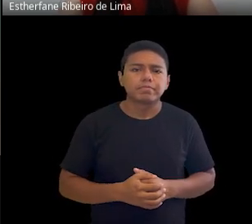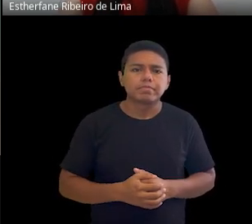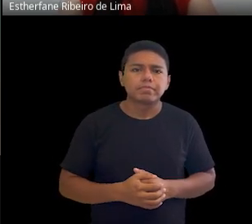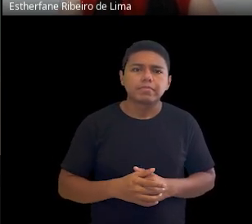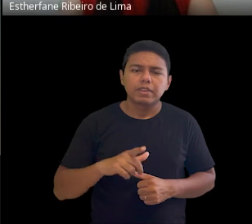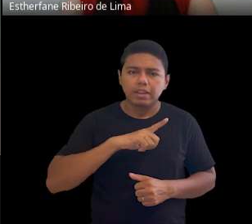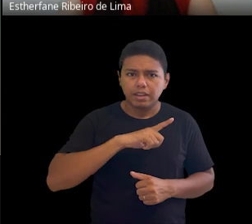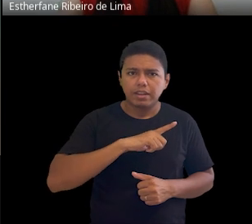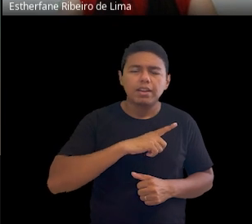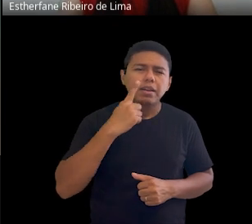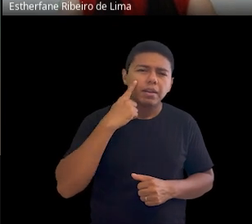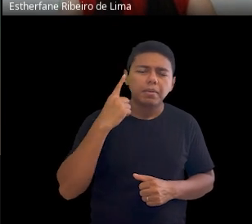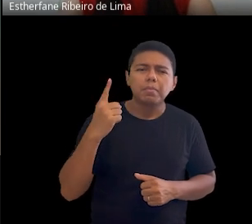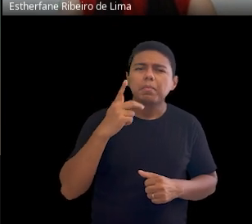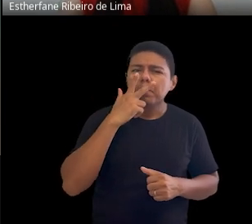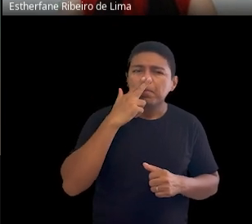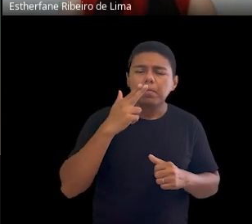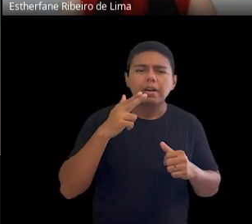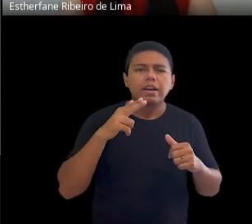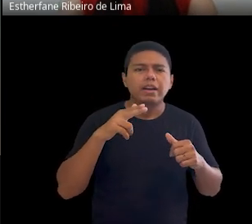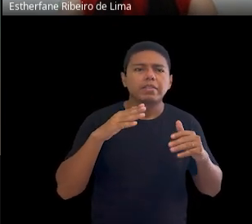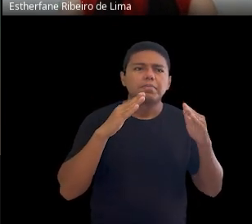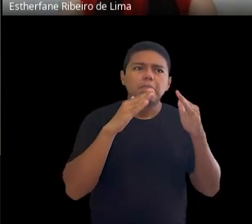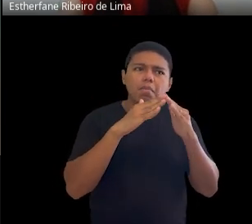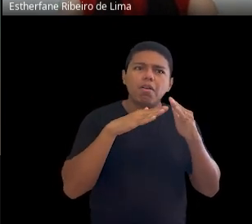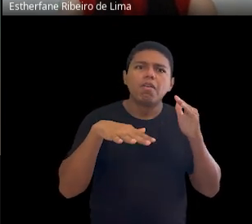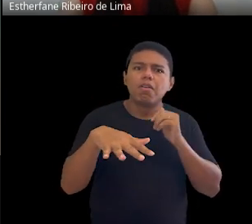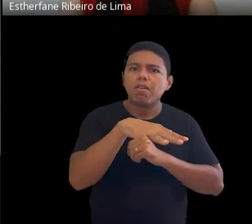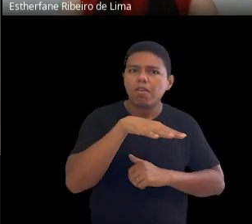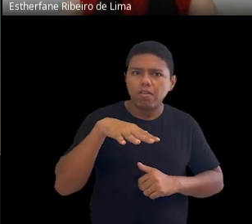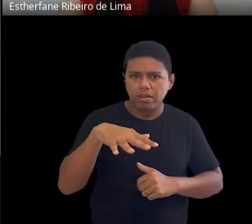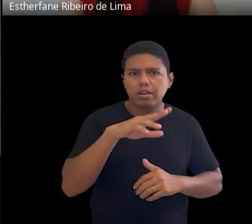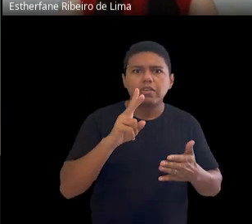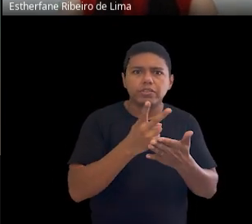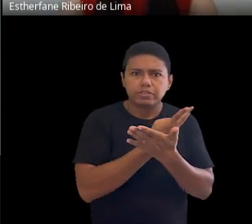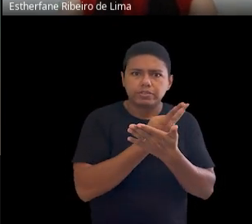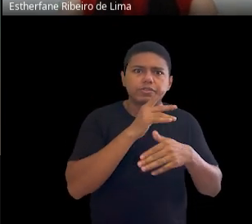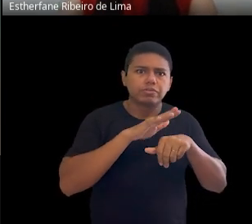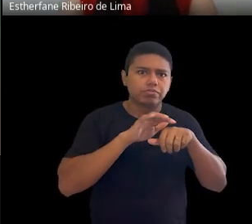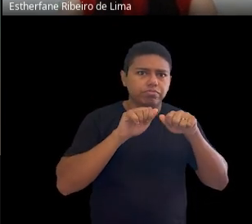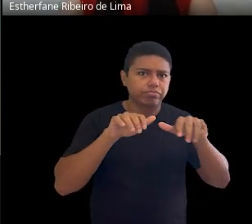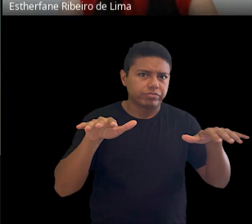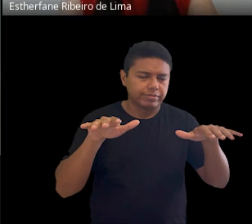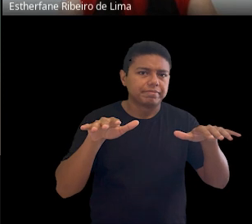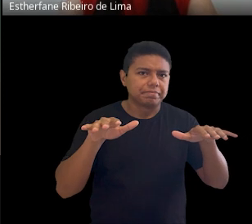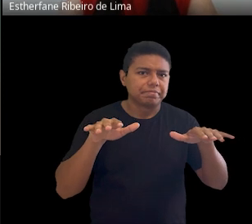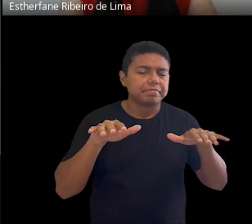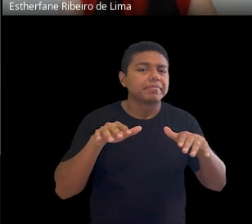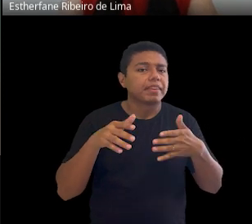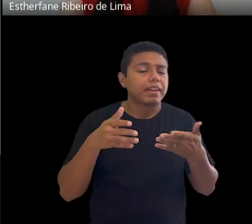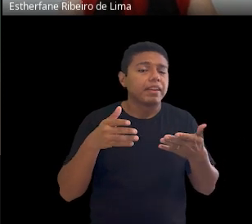anti-trypanosoma cruzi, que somente para as pessoas gestantes que residam em áreas que tenham ocorrido Convívio com o vetor barbeiro. Mais uma